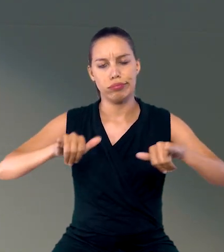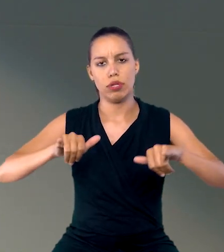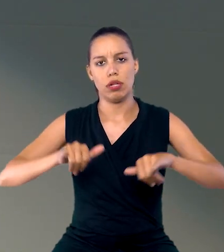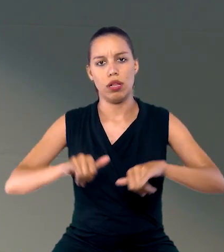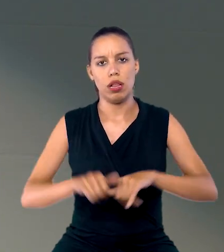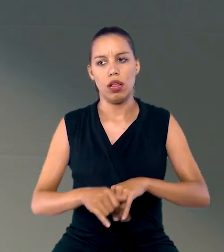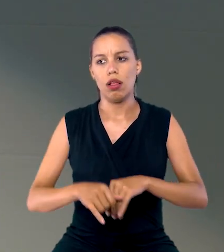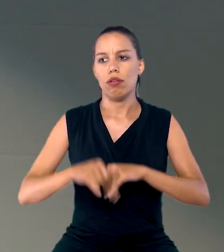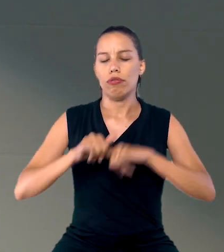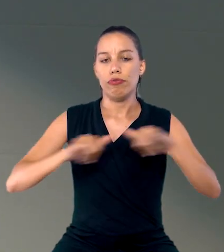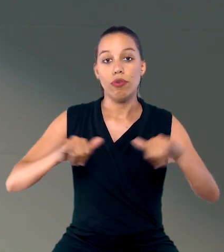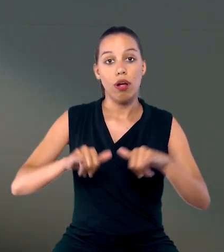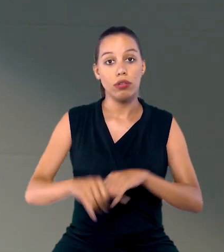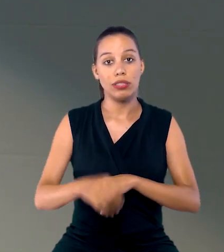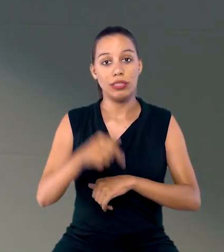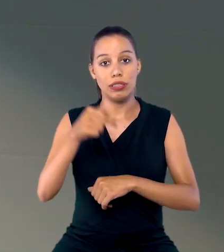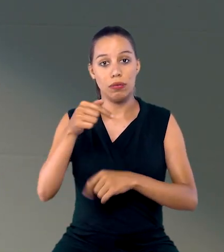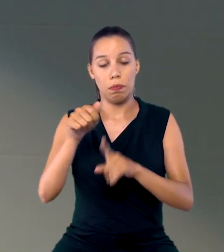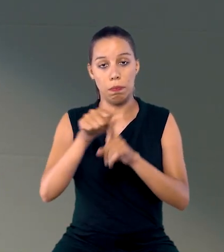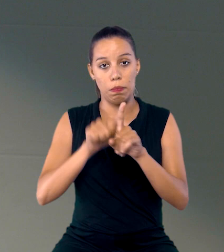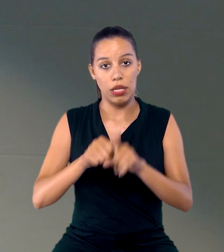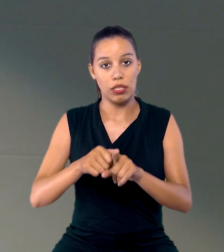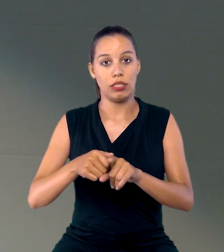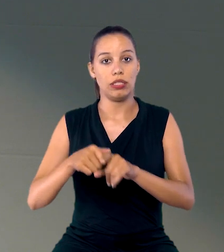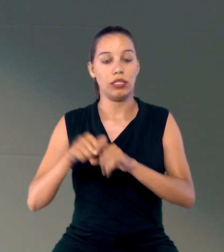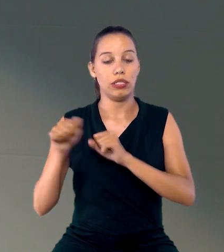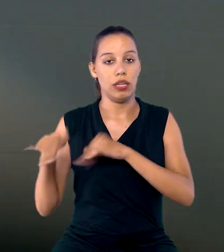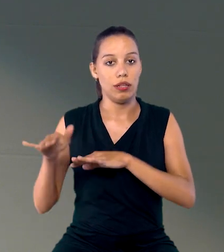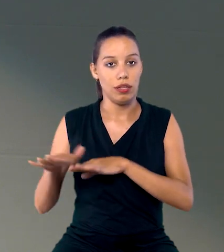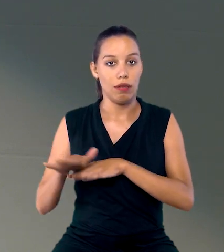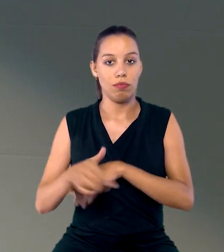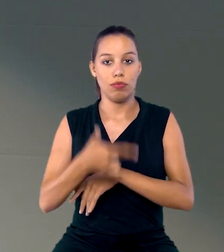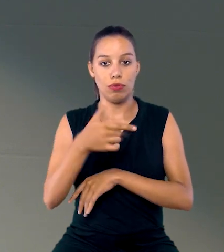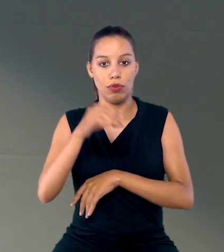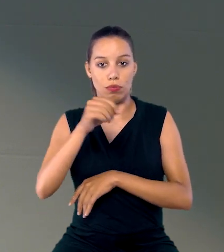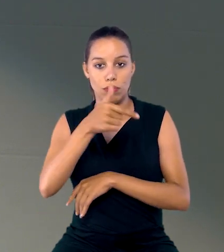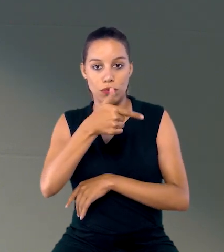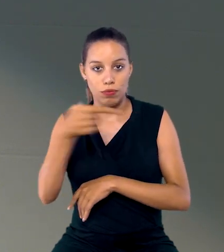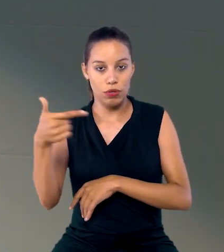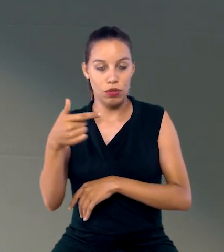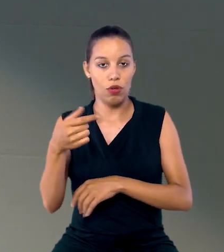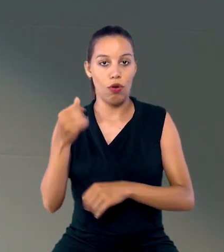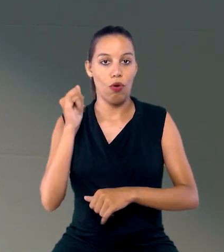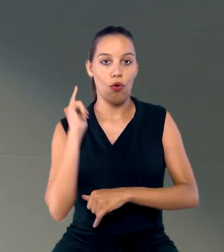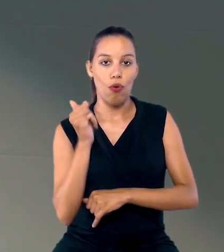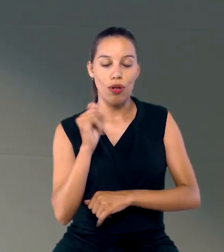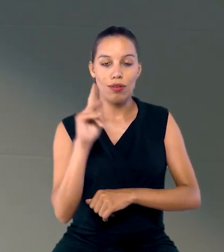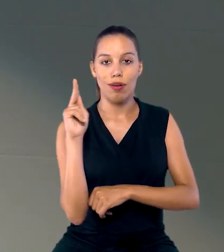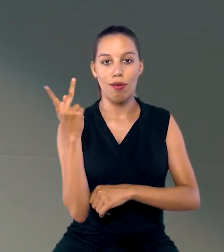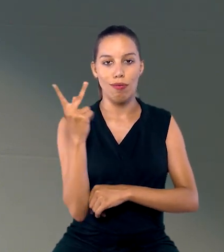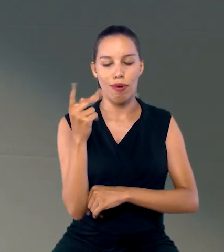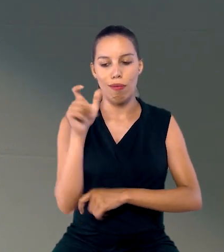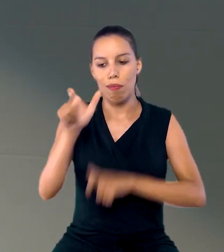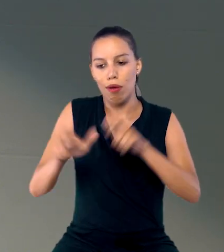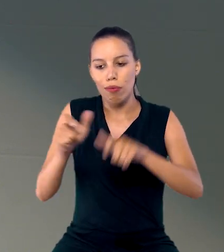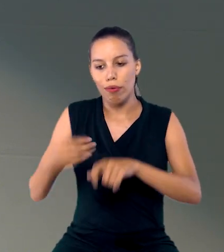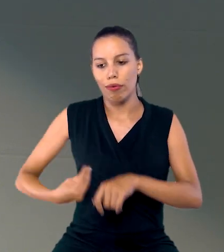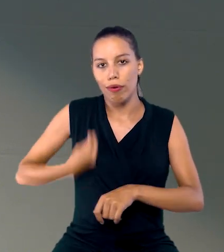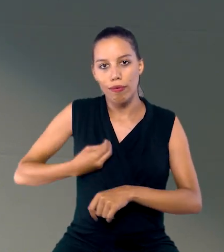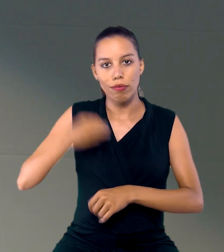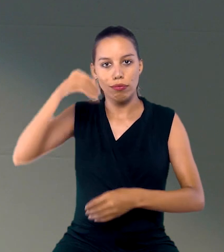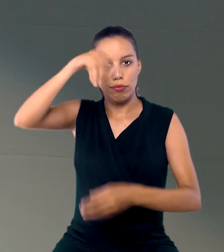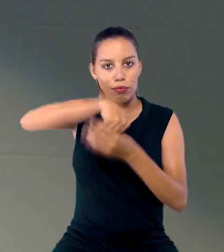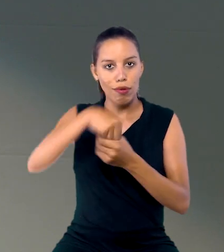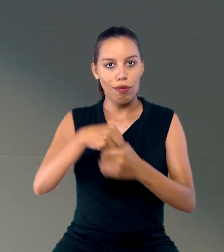Sumauma, lançada em setembro de 2022 para contar histórias que moram na Amazônia e que acontecem em outras partes